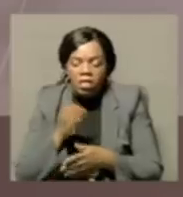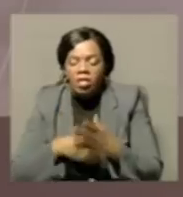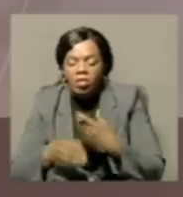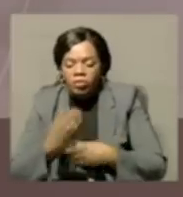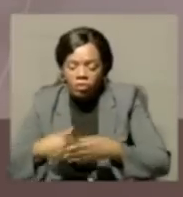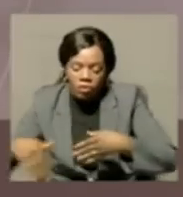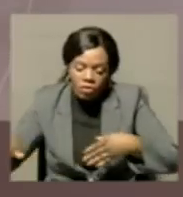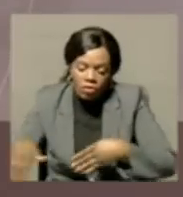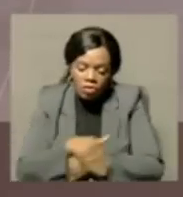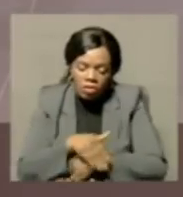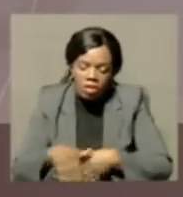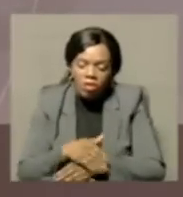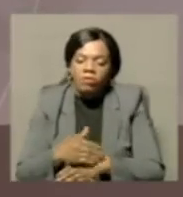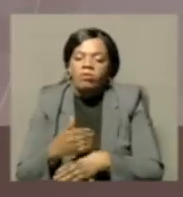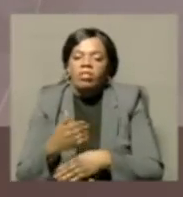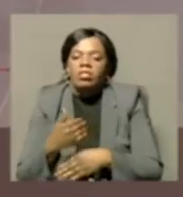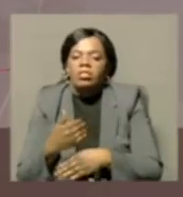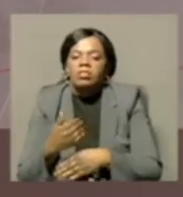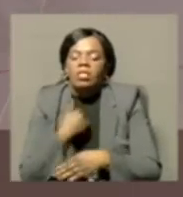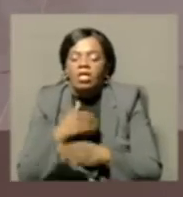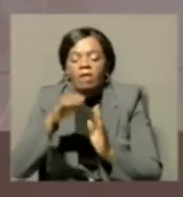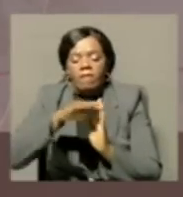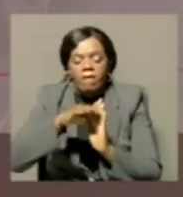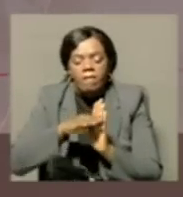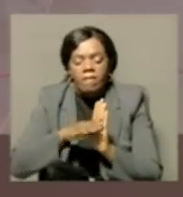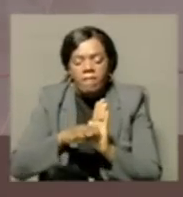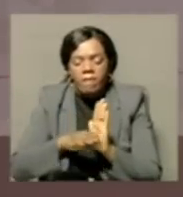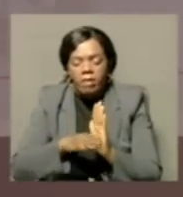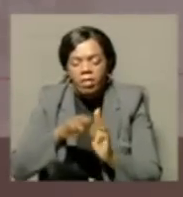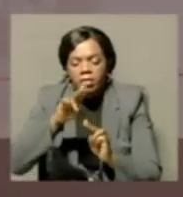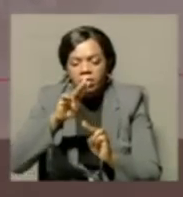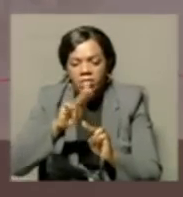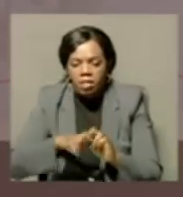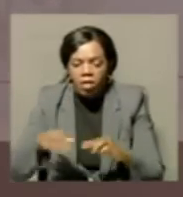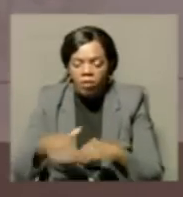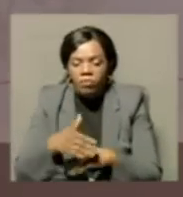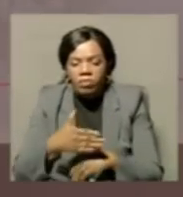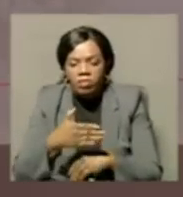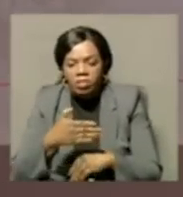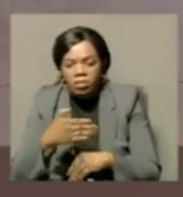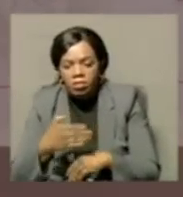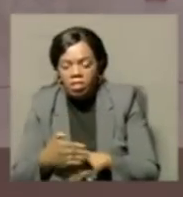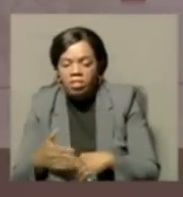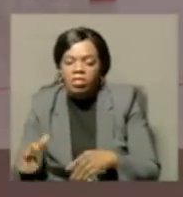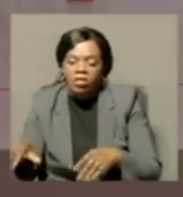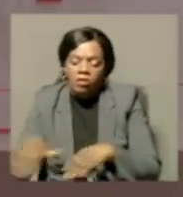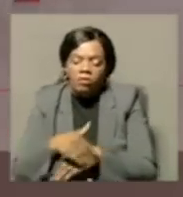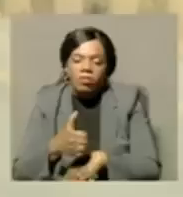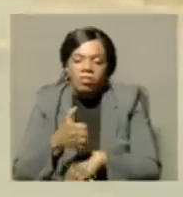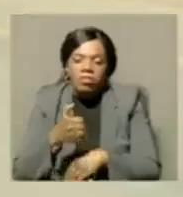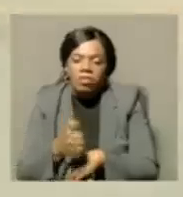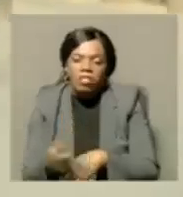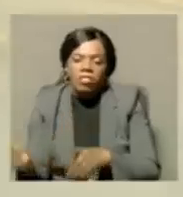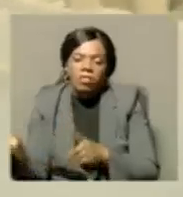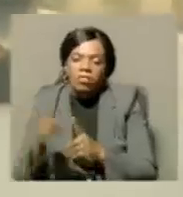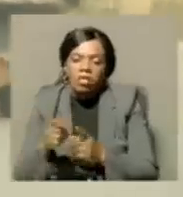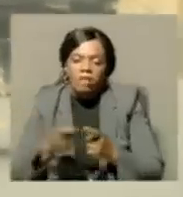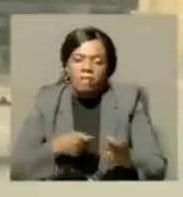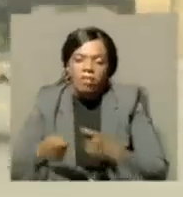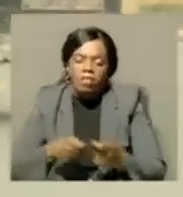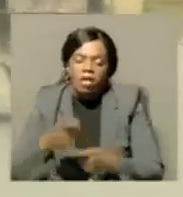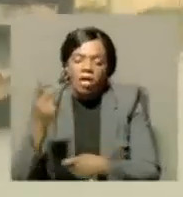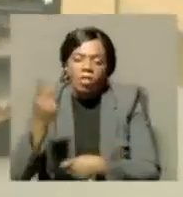a sua extensão, a 5ª Avenida, a 7ª Avenida, Rua Direita dos Kwanzas. O Governo